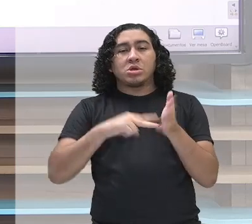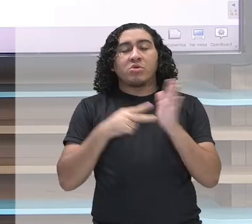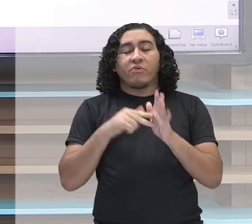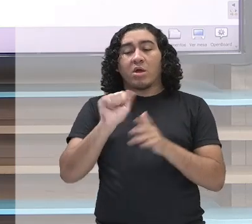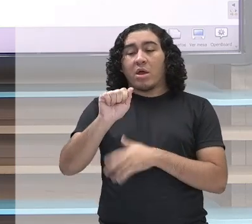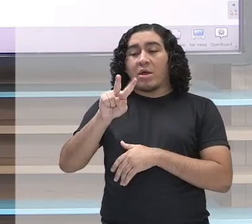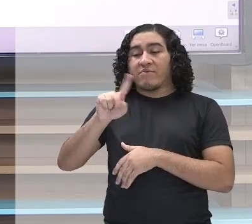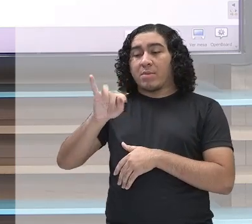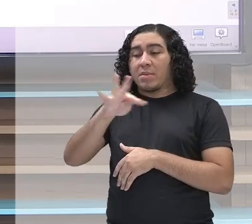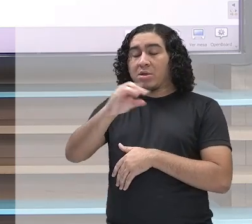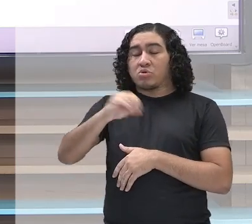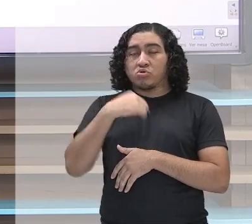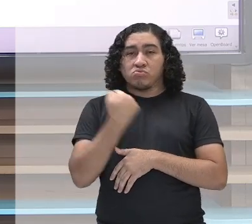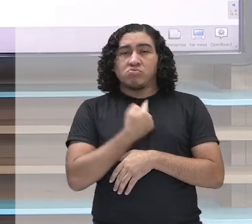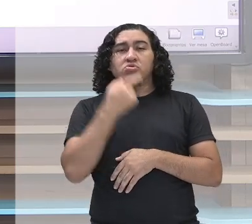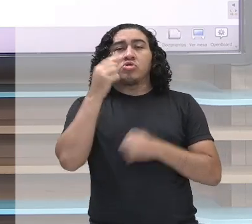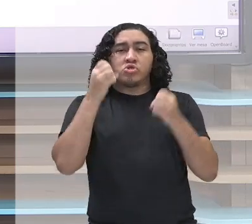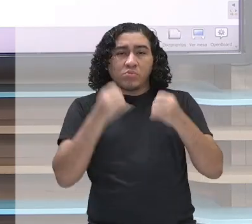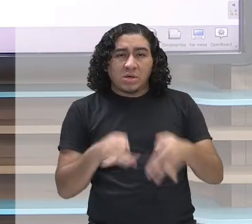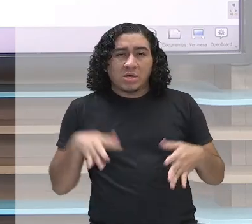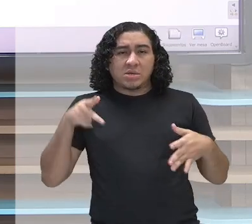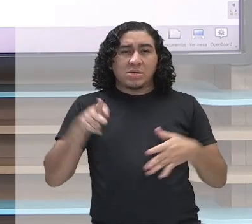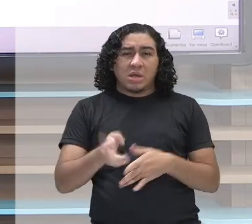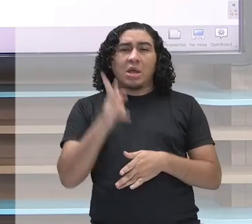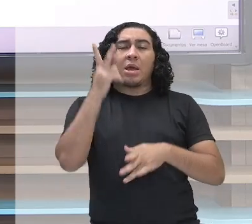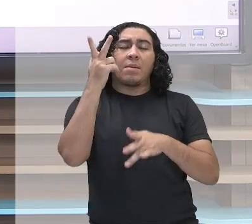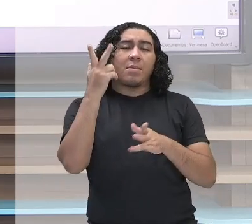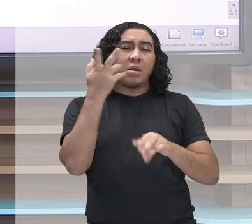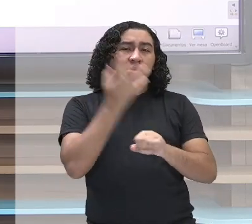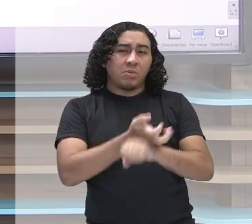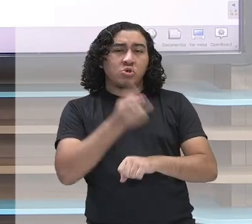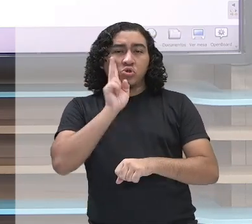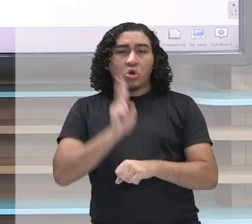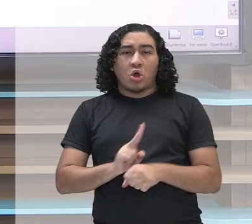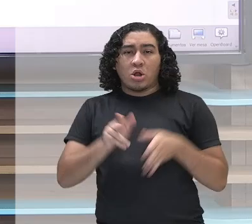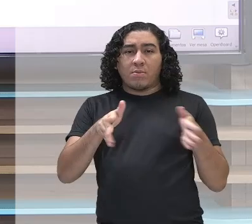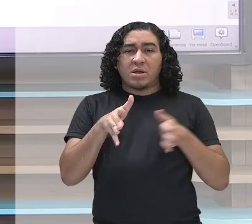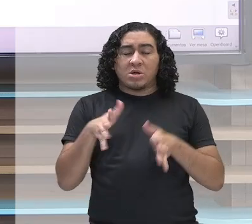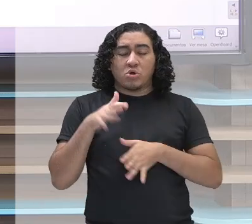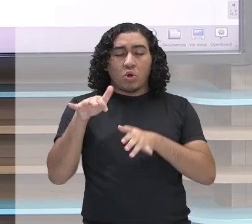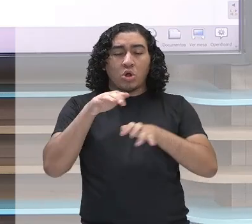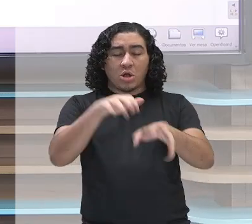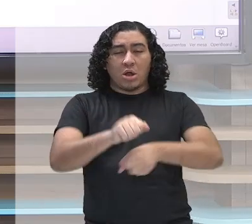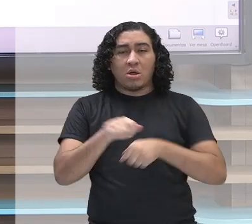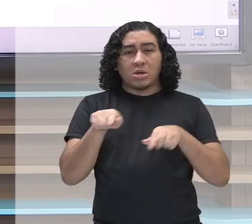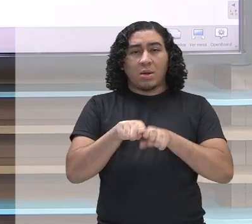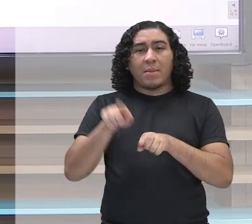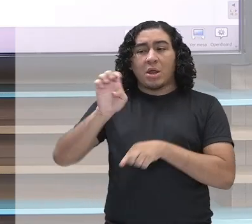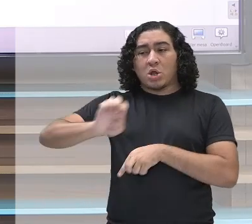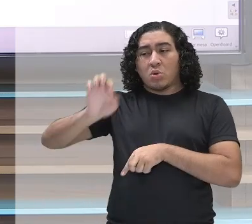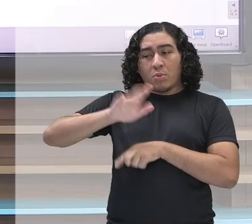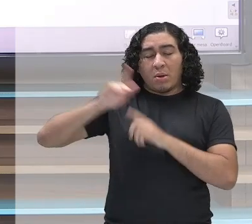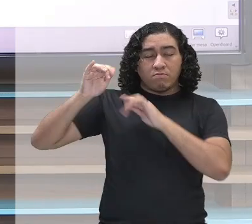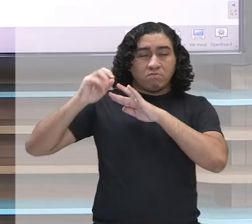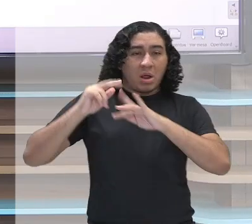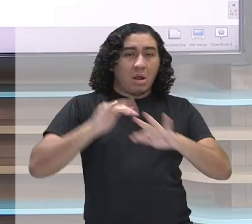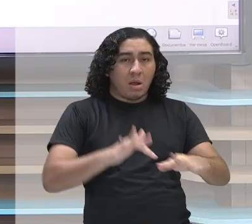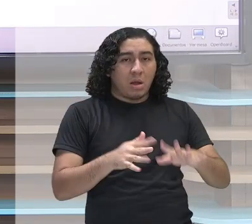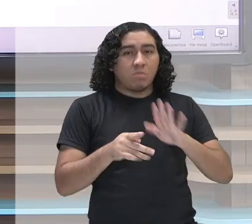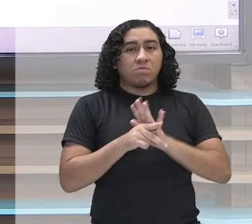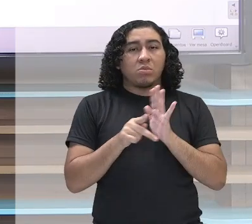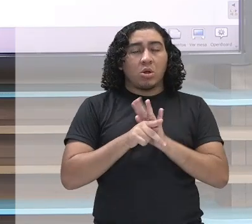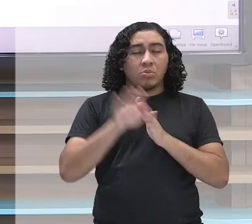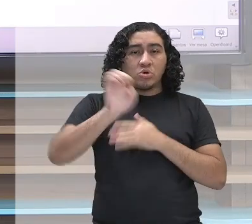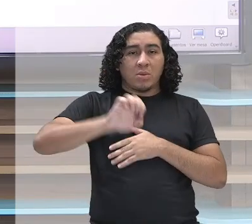a gente tanto fala ali na história, né, do período colonial, da chegada dos europeus aqui no